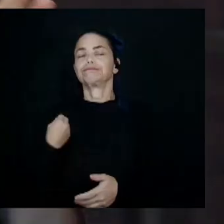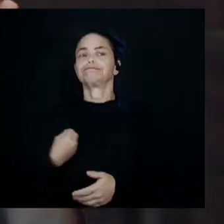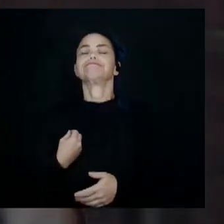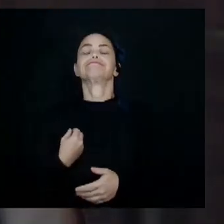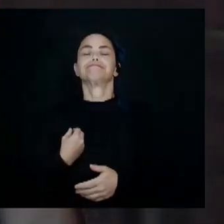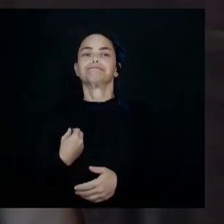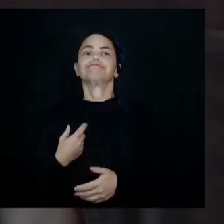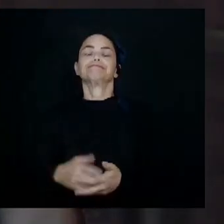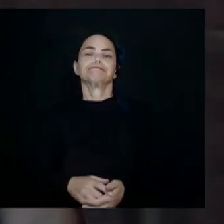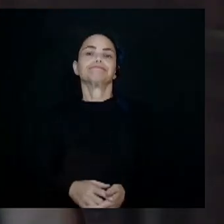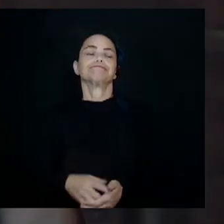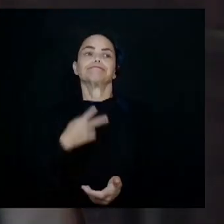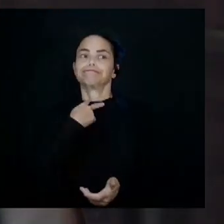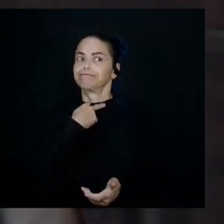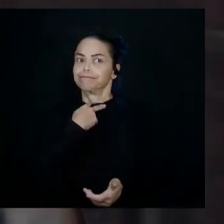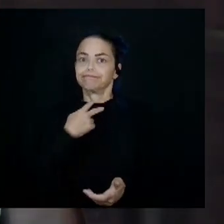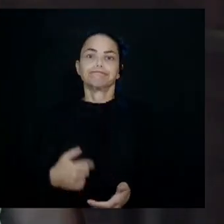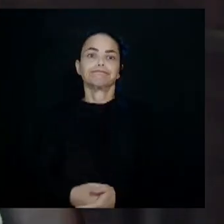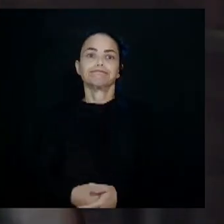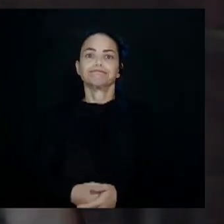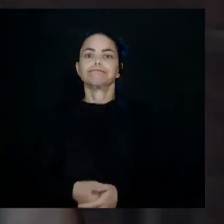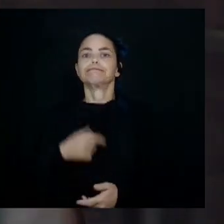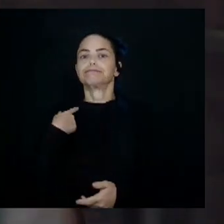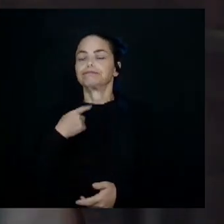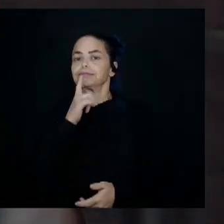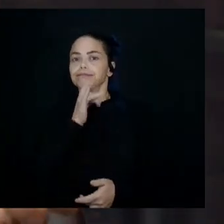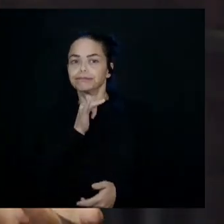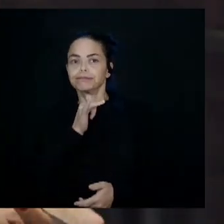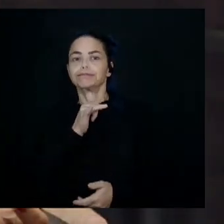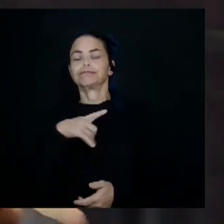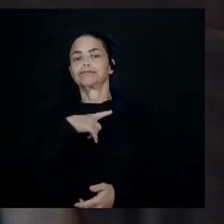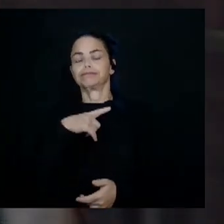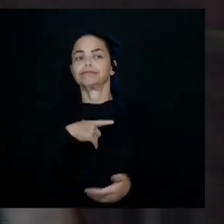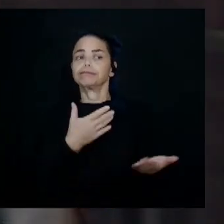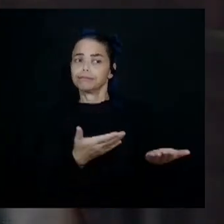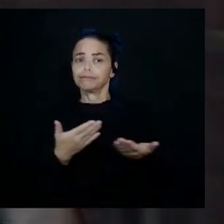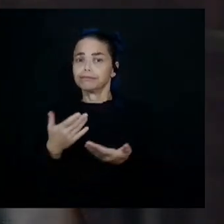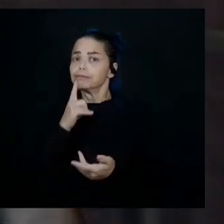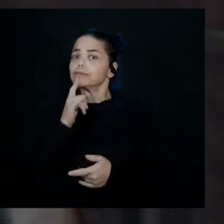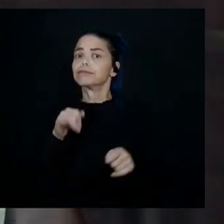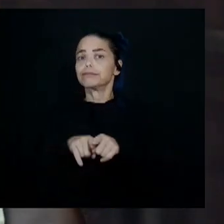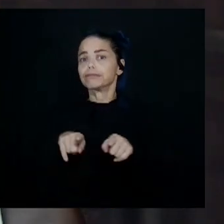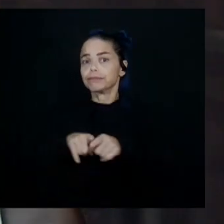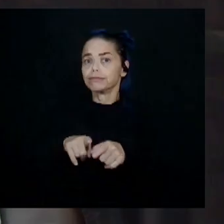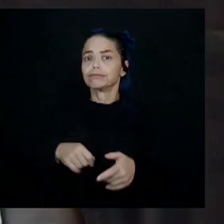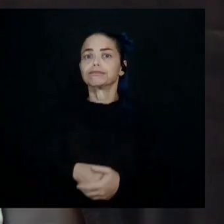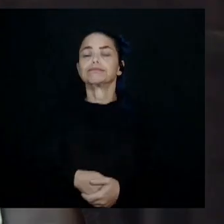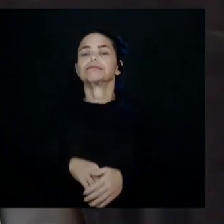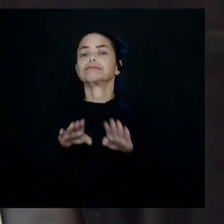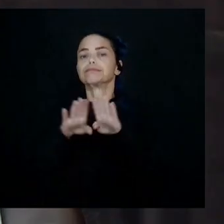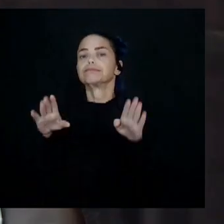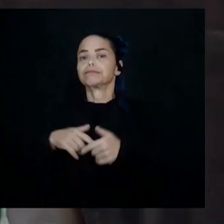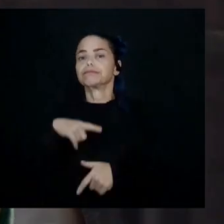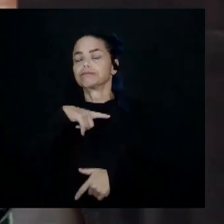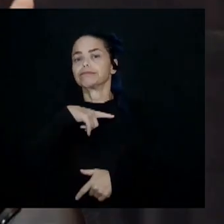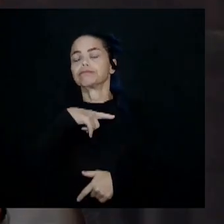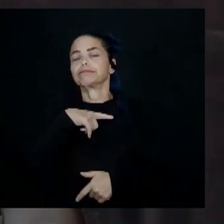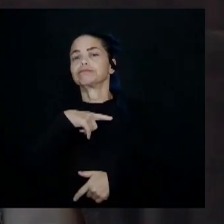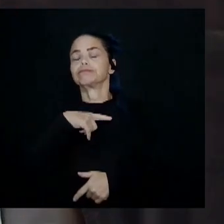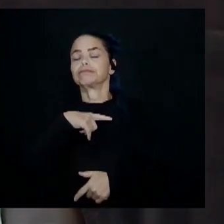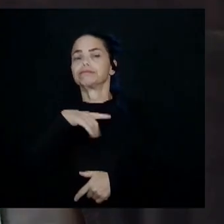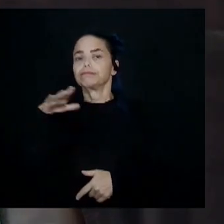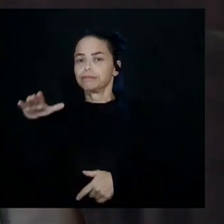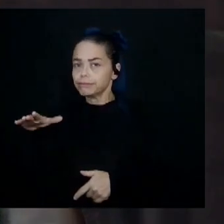a gente não crucifica não esses pais, a gente tem que acolher o pai também, né? Mas existe isso então, a criança pode às vezes